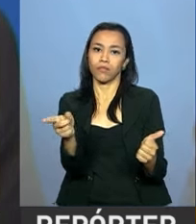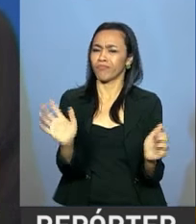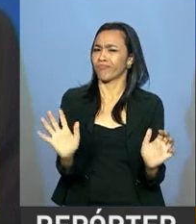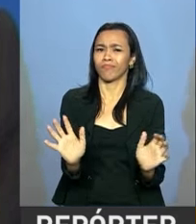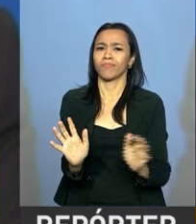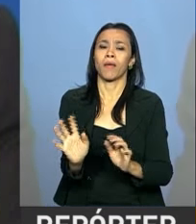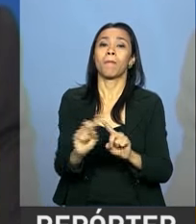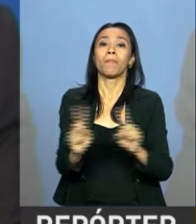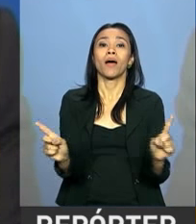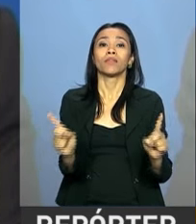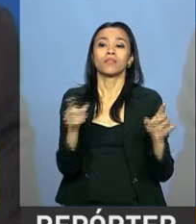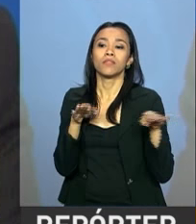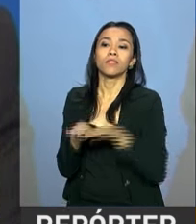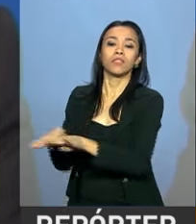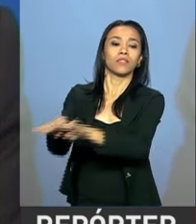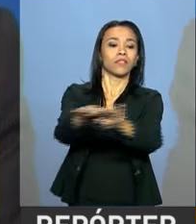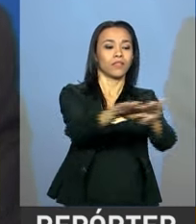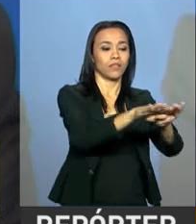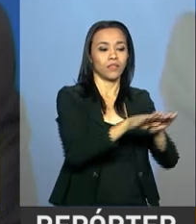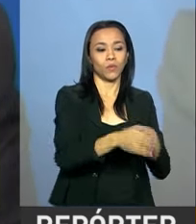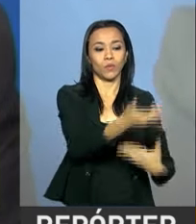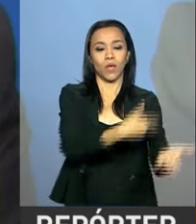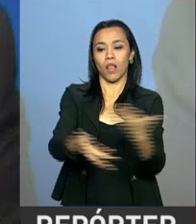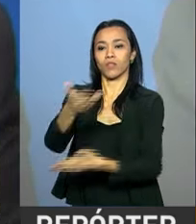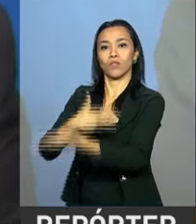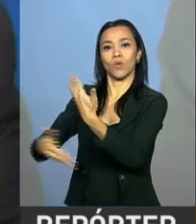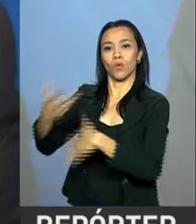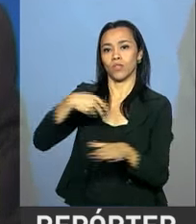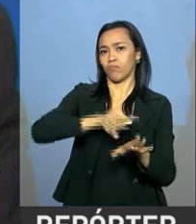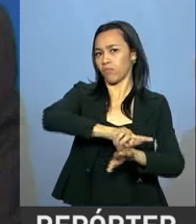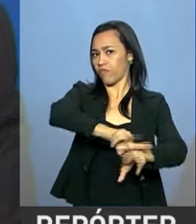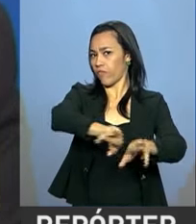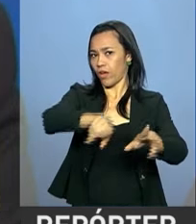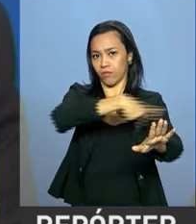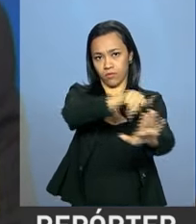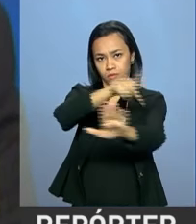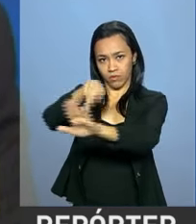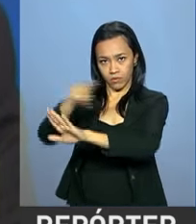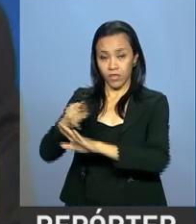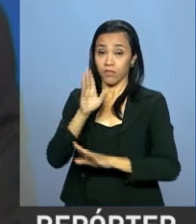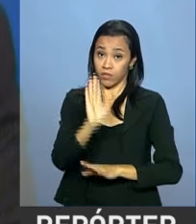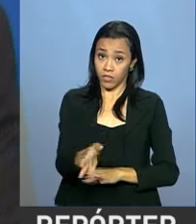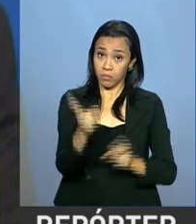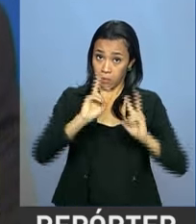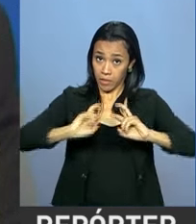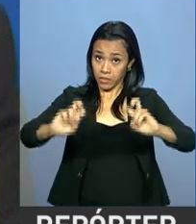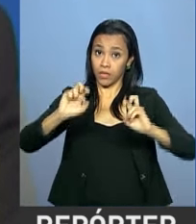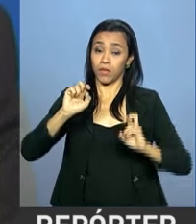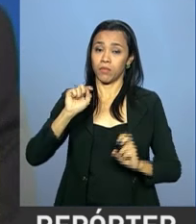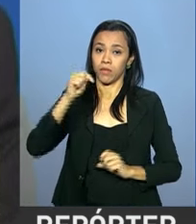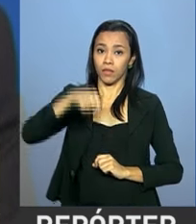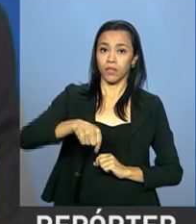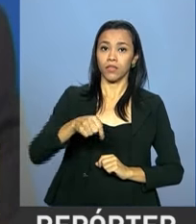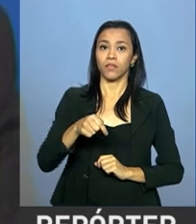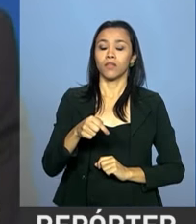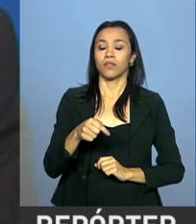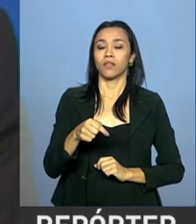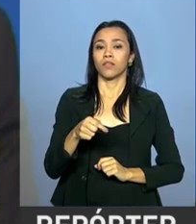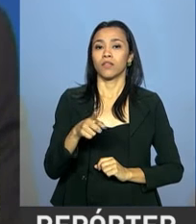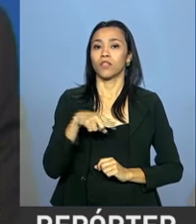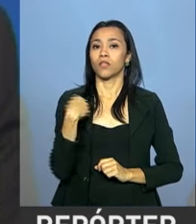sim universalizar as suas relações. Os senhores percebem, aqui está embaixador Jaguaribe, que nós